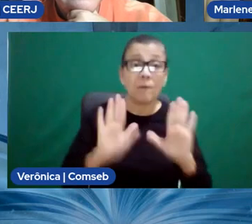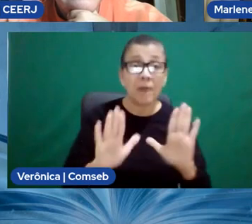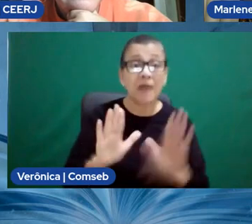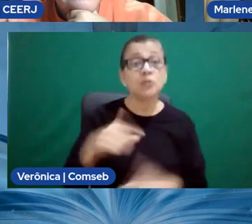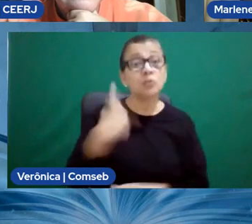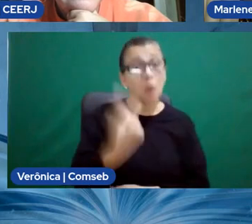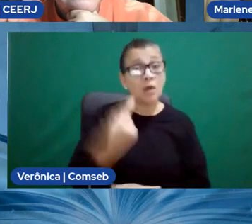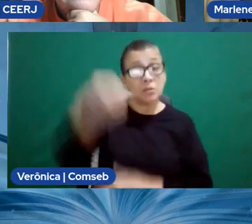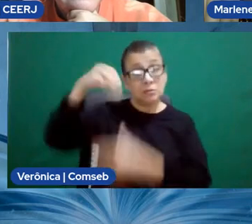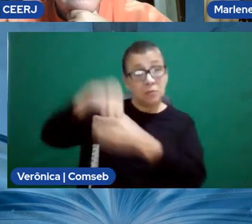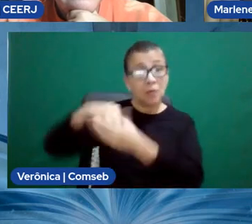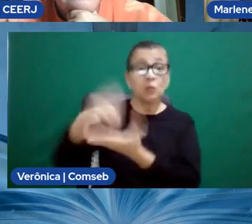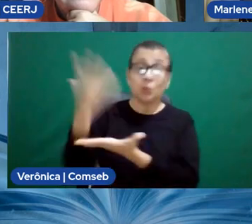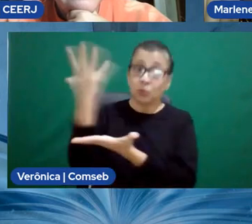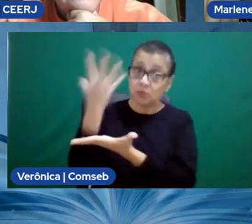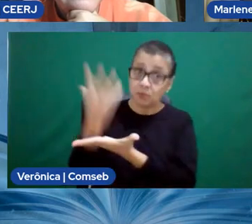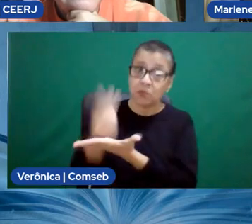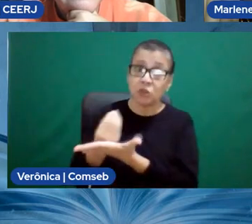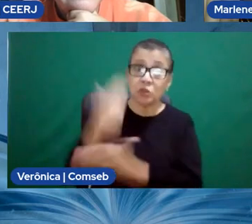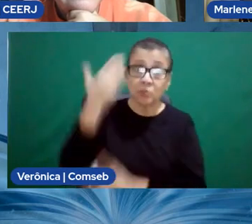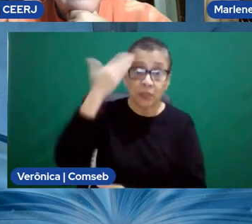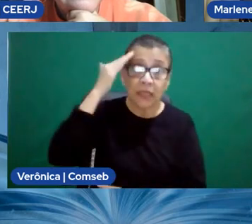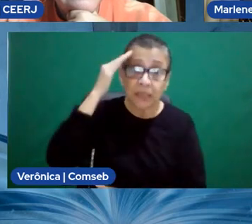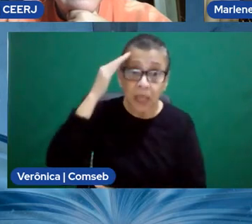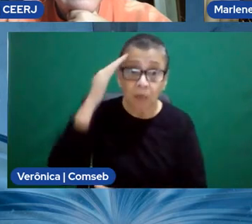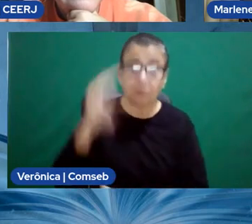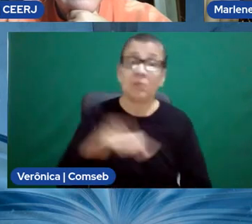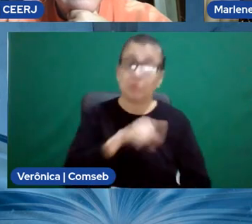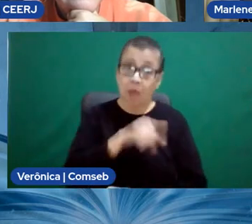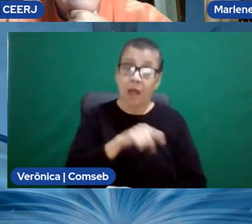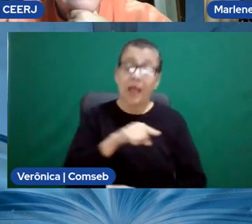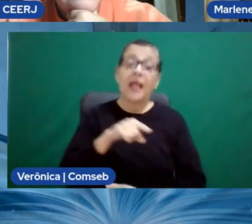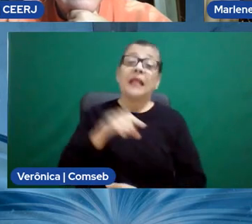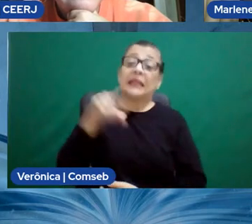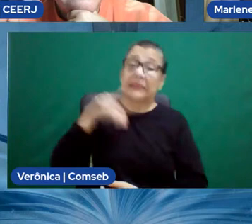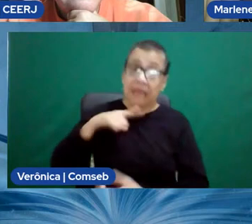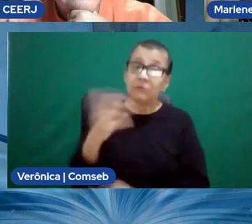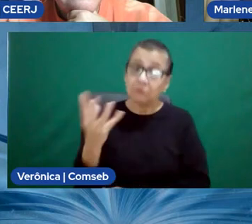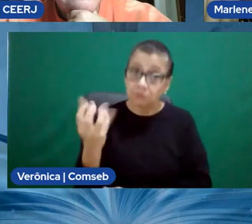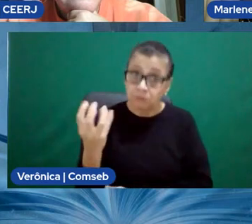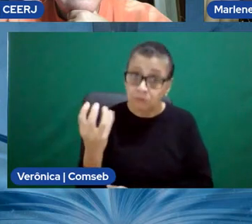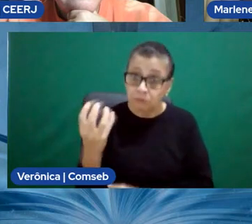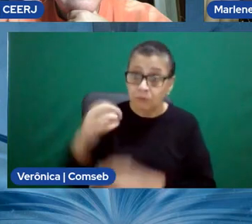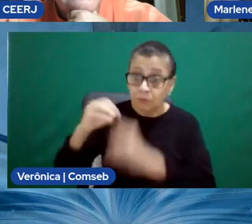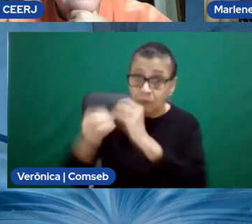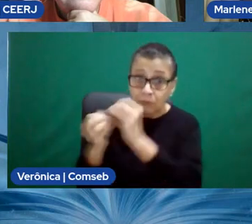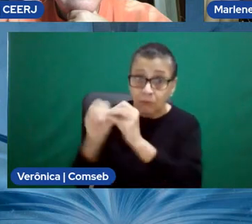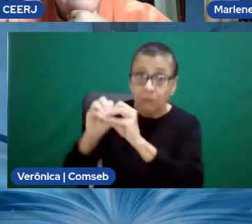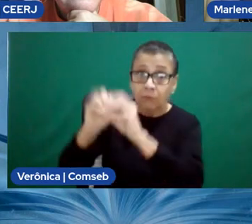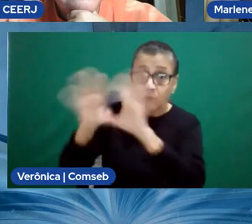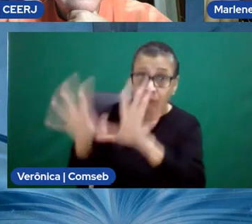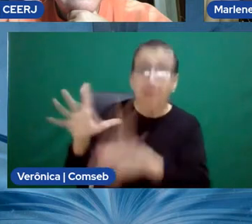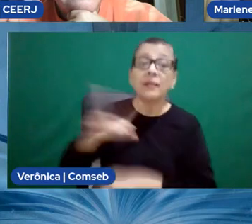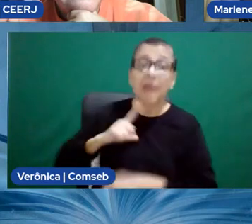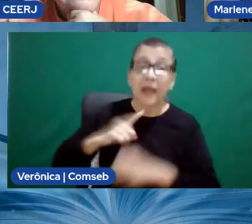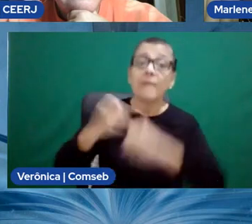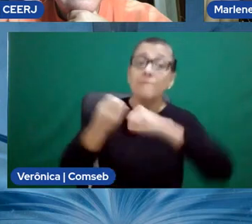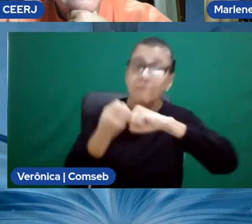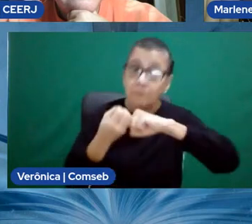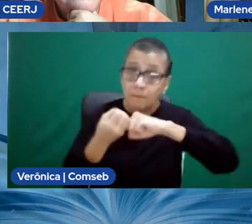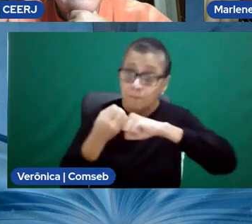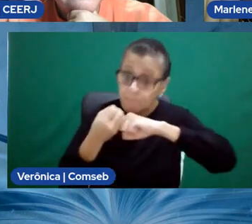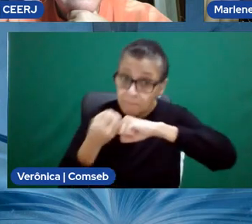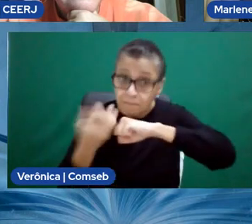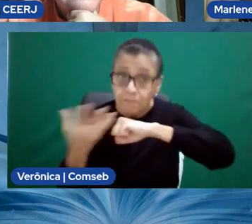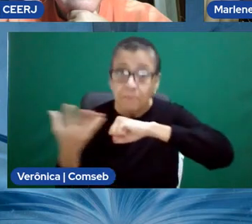Espiritismo, essas matérias inorgânicas não têm vida. Tem princípio espiritual, mas não tem a vida, porque eles não nascem,